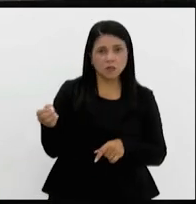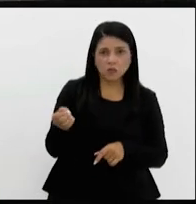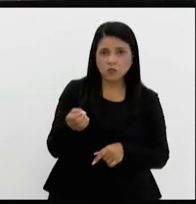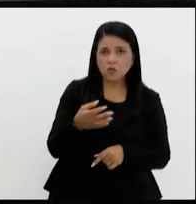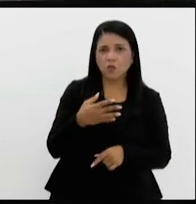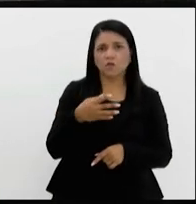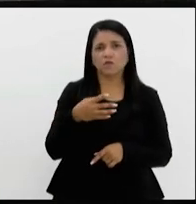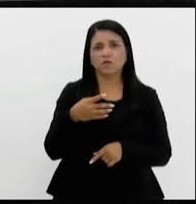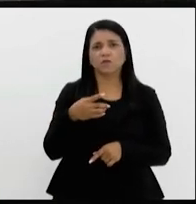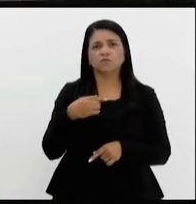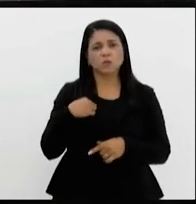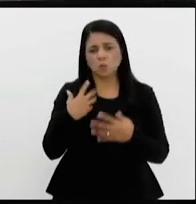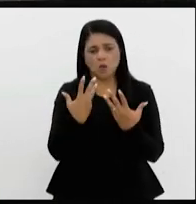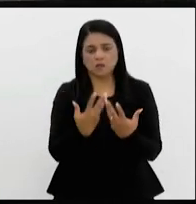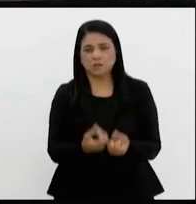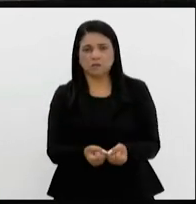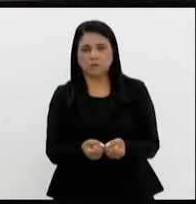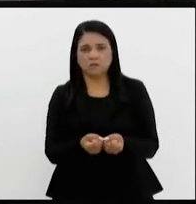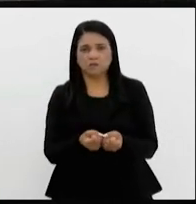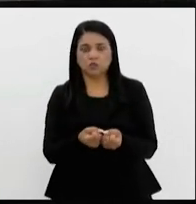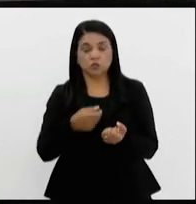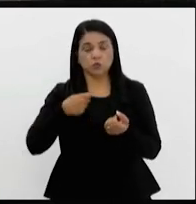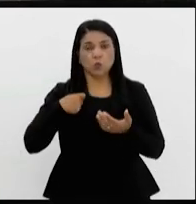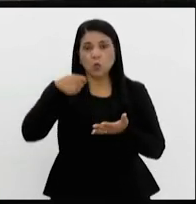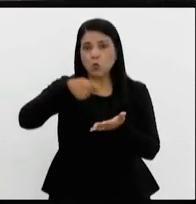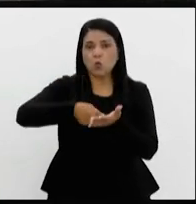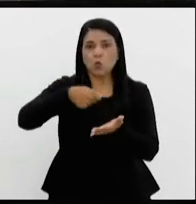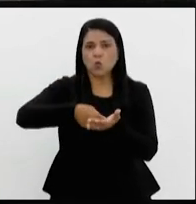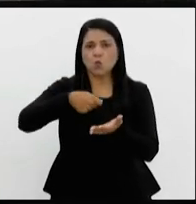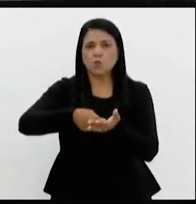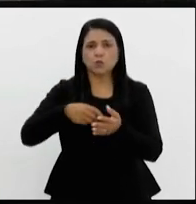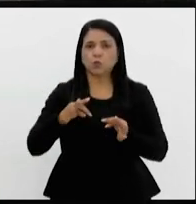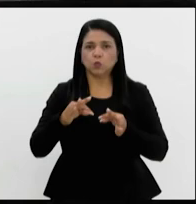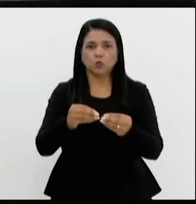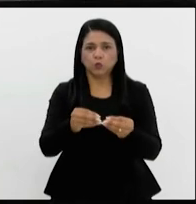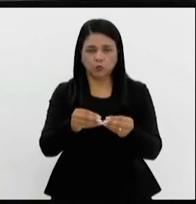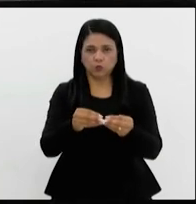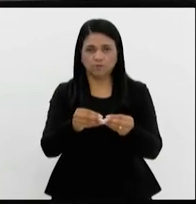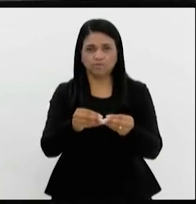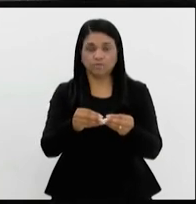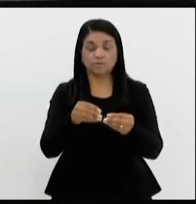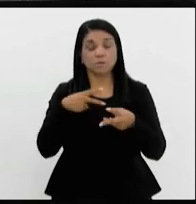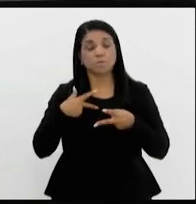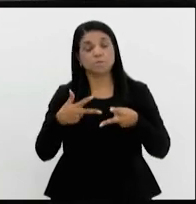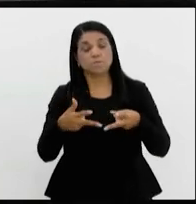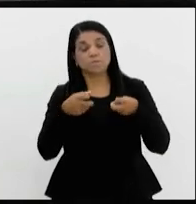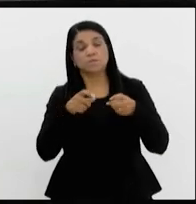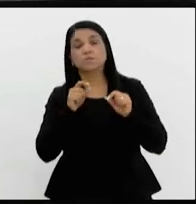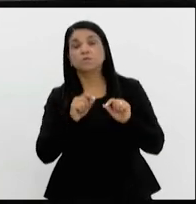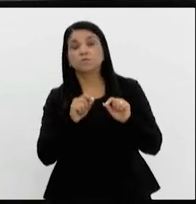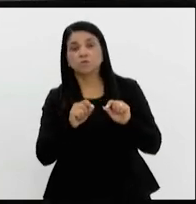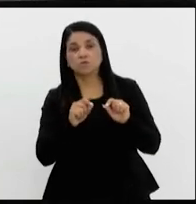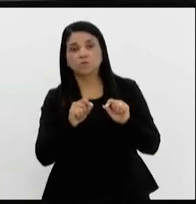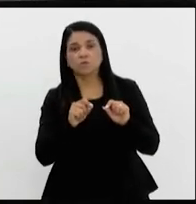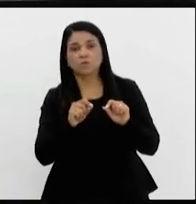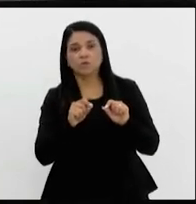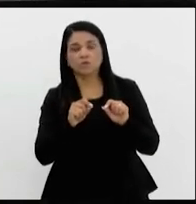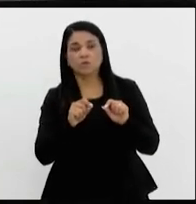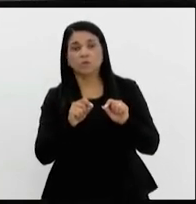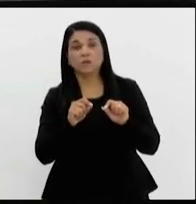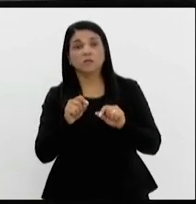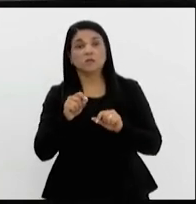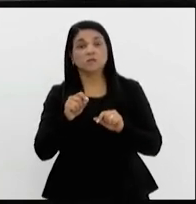vos contenteis de cumprir os deveres do ofício. Vereis desde logo que, para ser um pouco